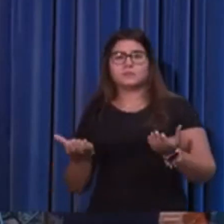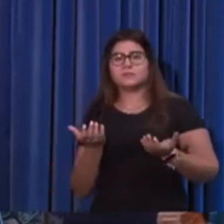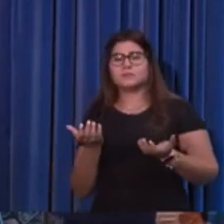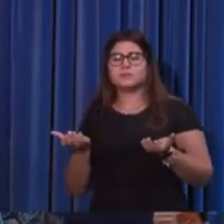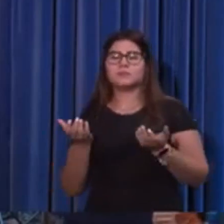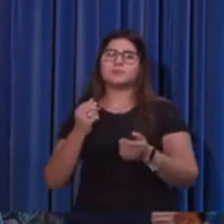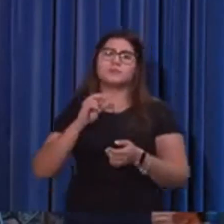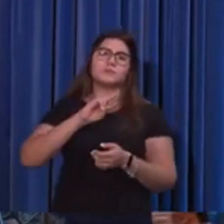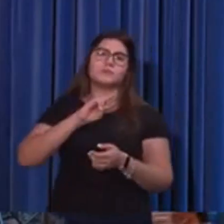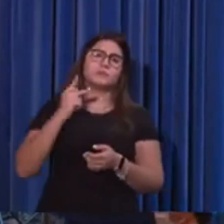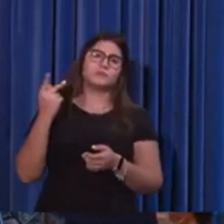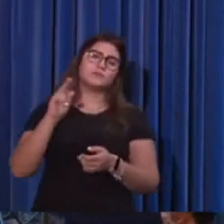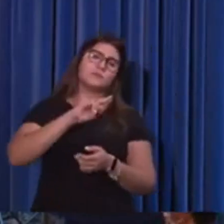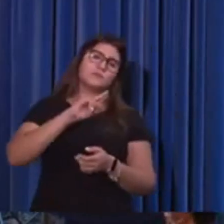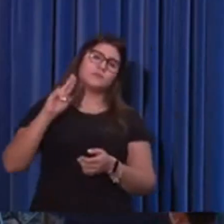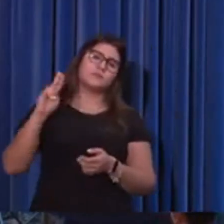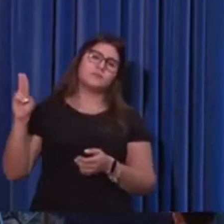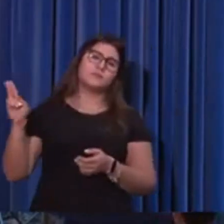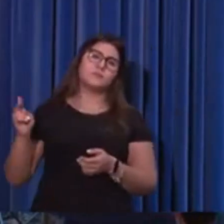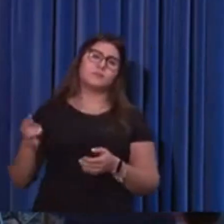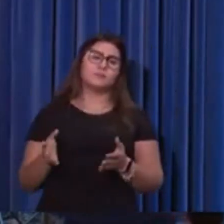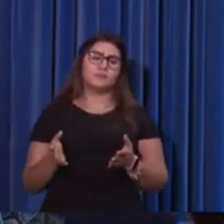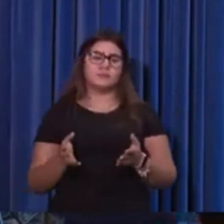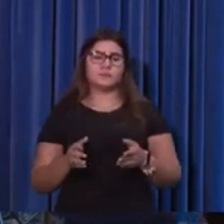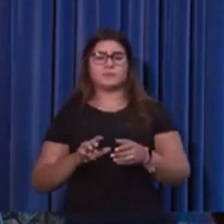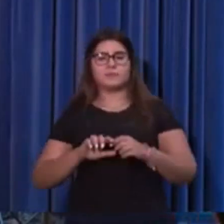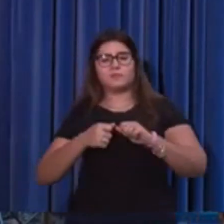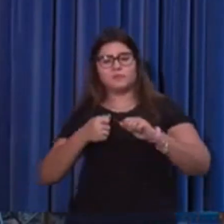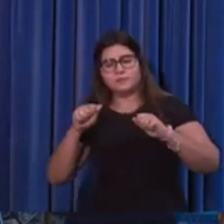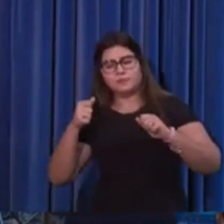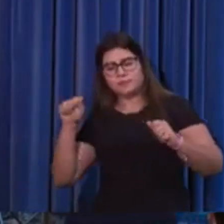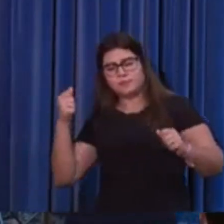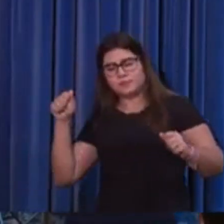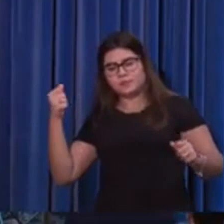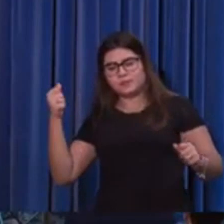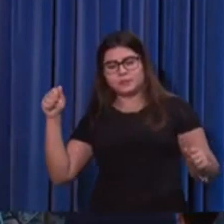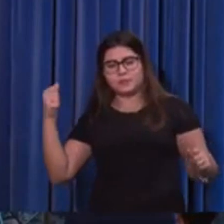Queremos o Teu nome engrandecer